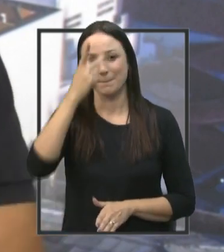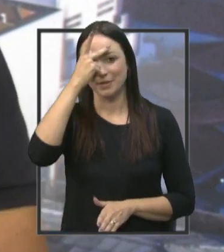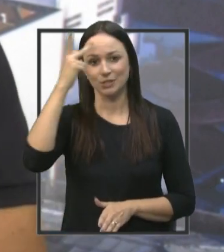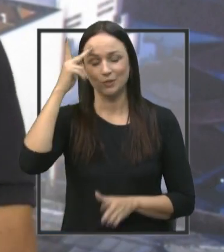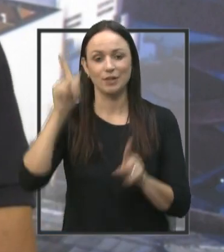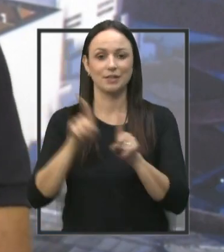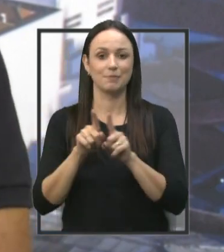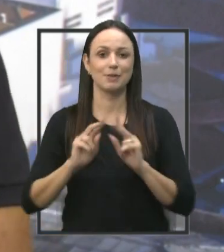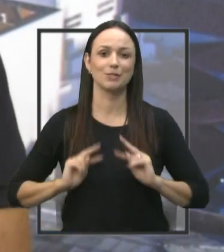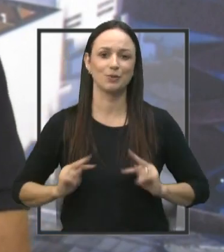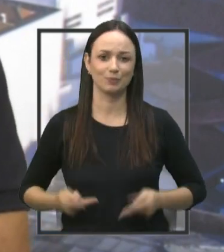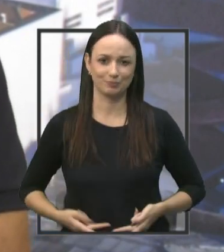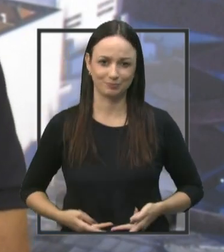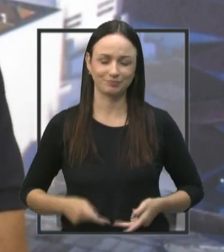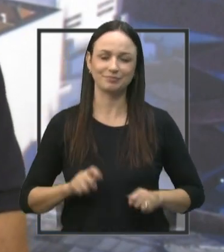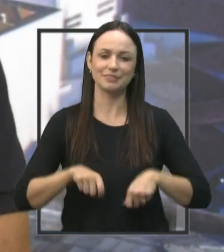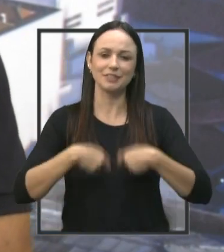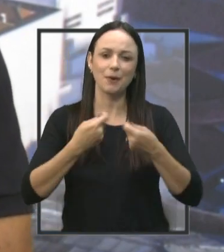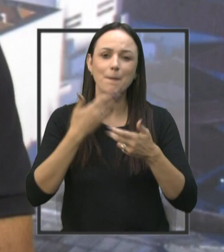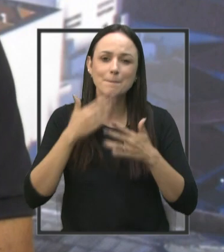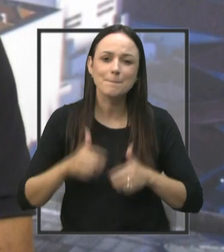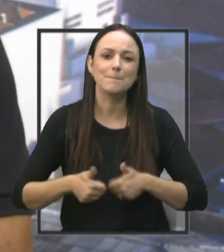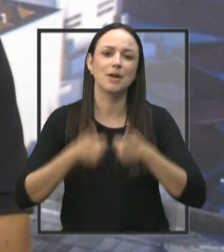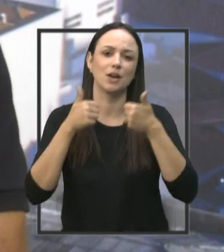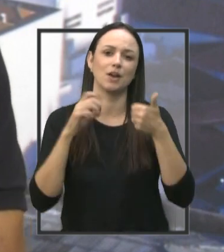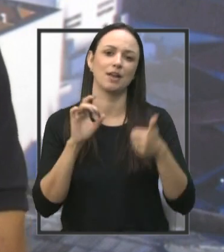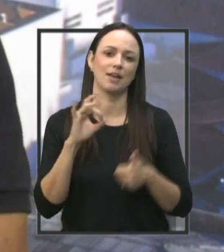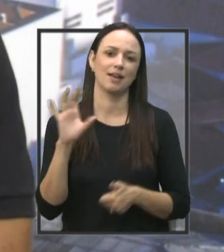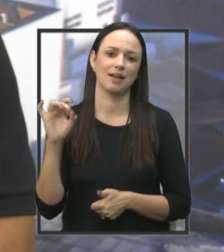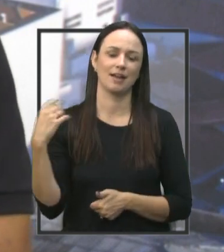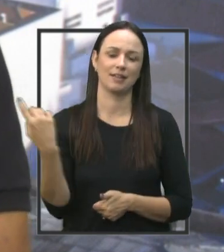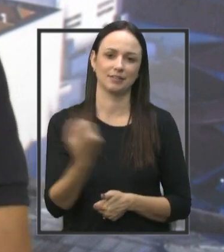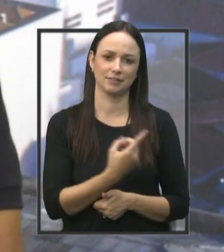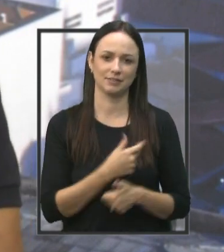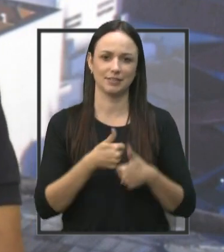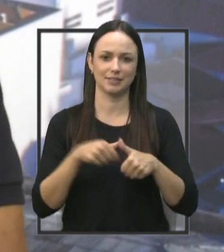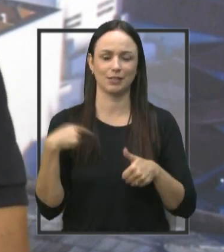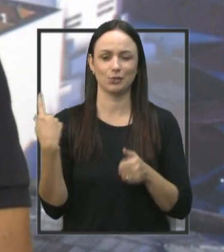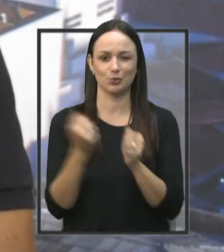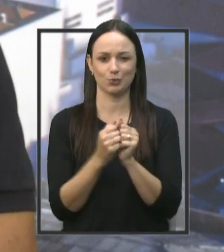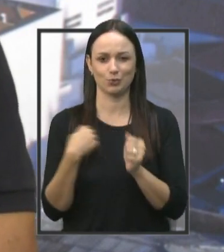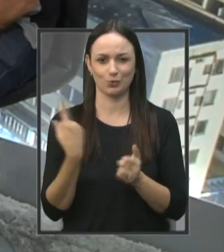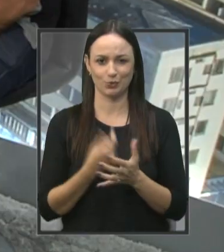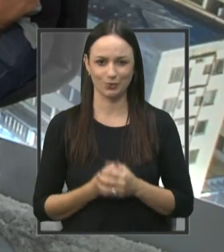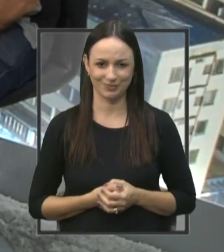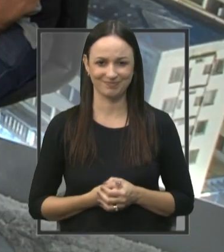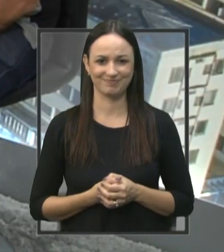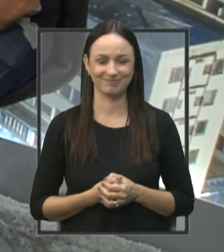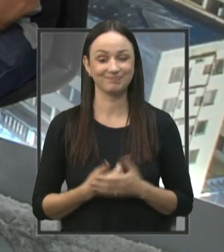seres humanos, que nós possamos dar o melhor de cada um de nós para aquele que está ao nosso lado.